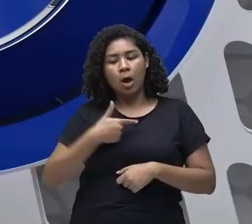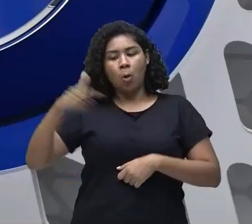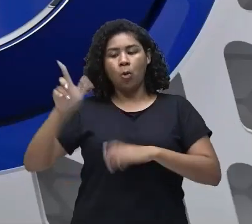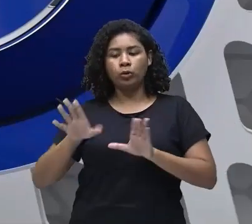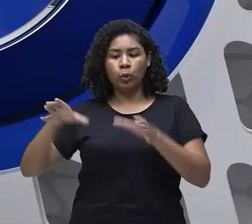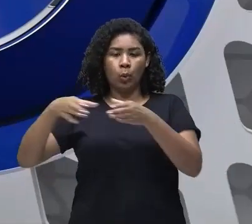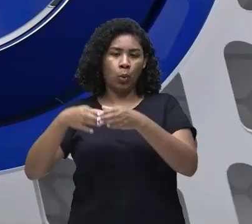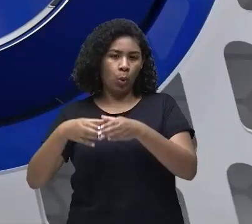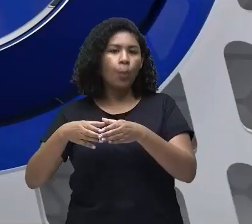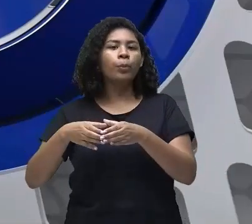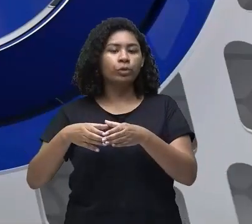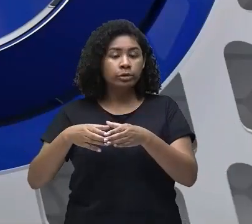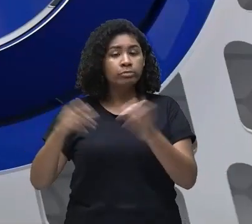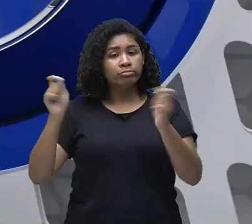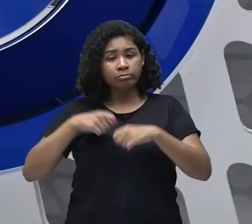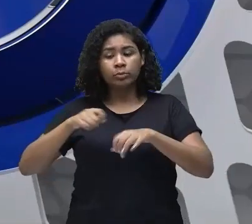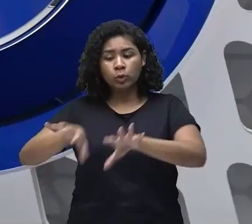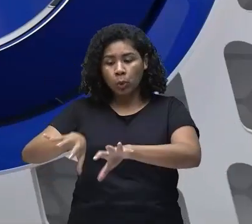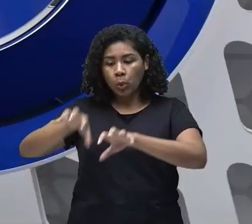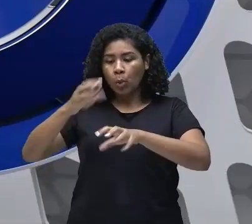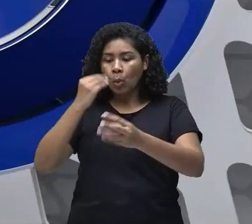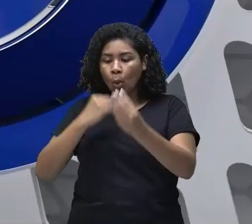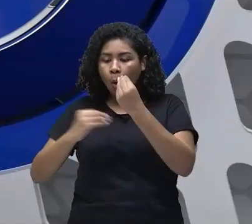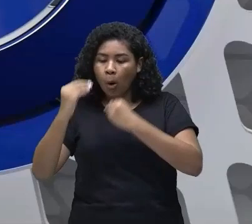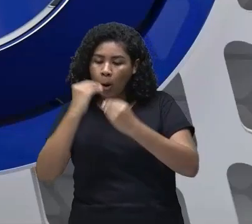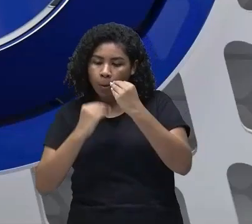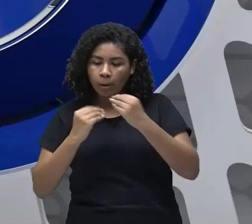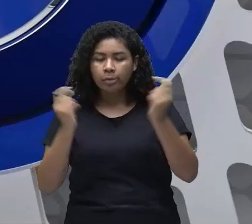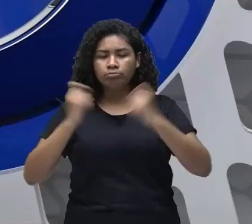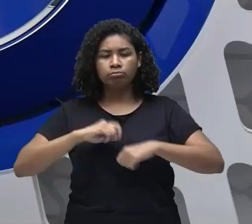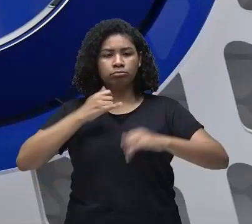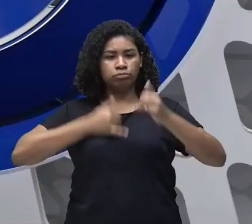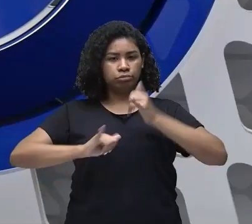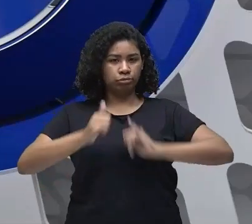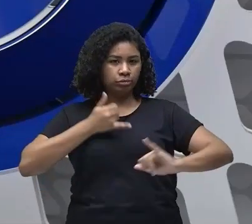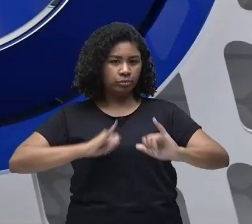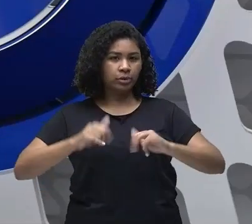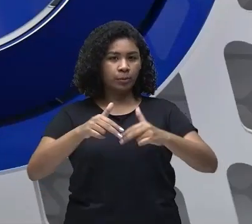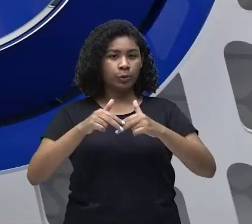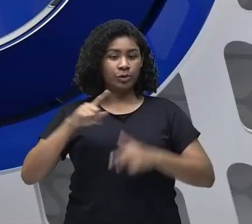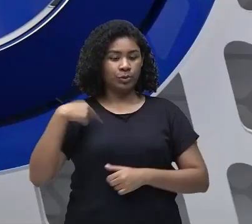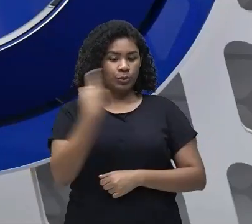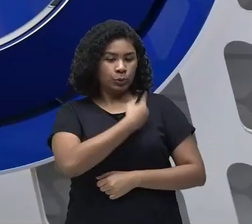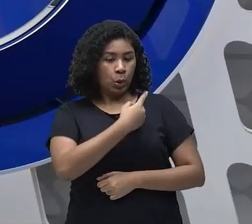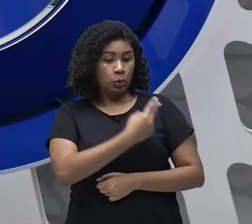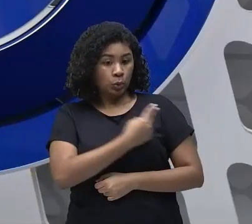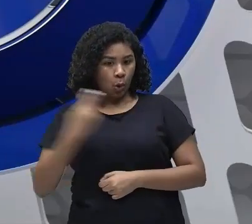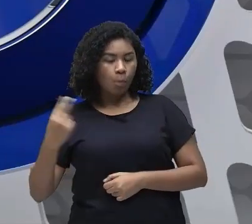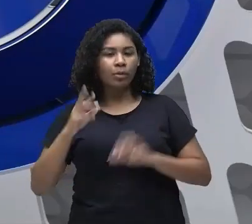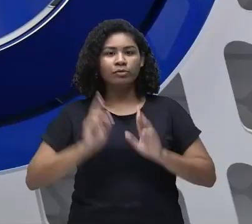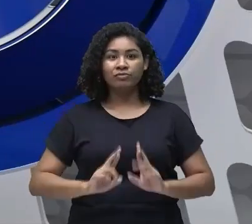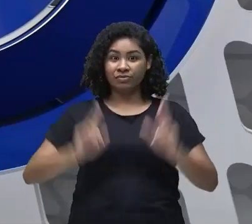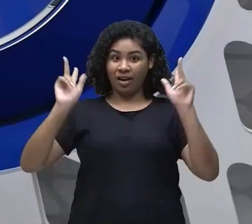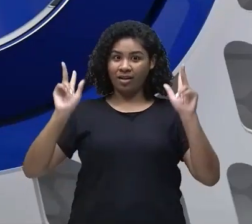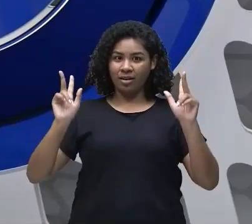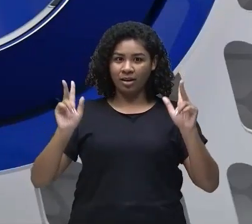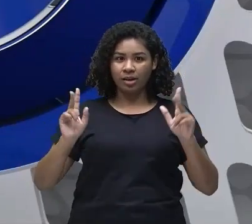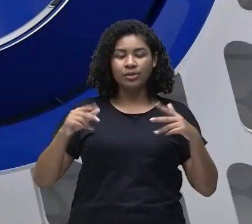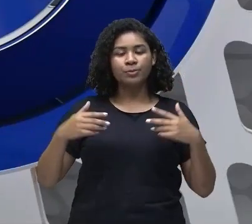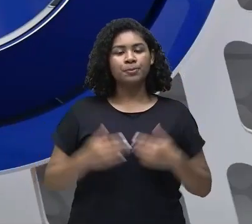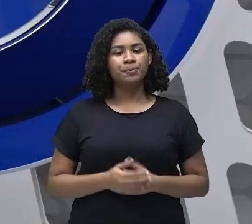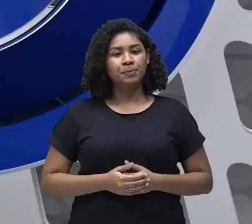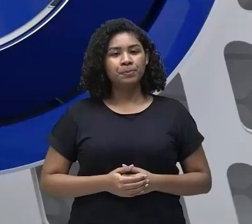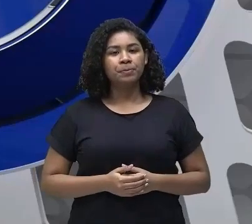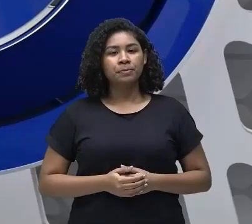para ter energia. E por isso nós temos outro nome, né? Em relação a conseguir o seu